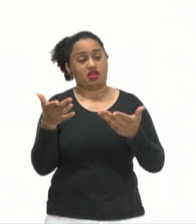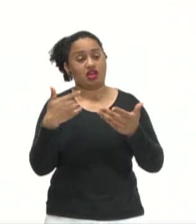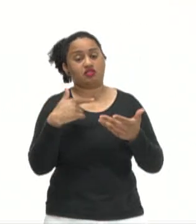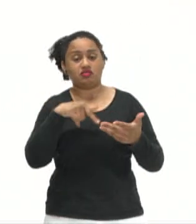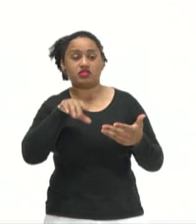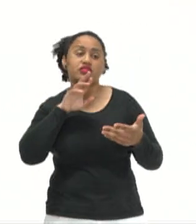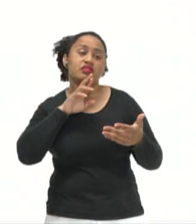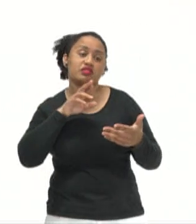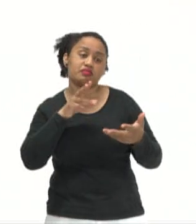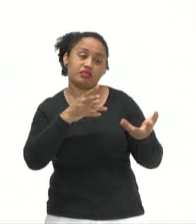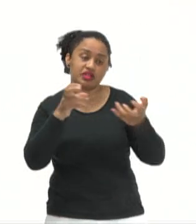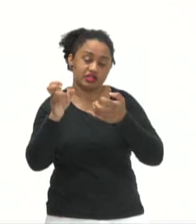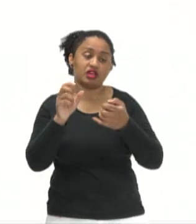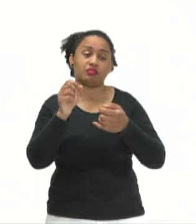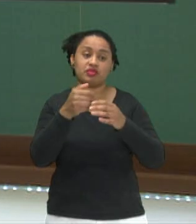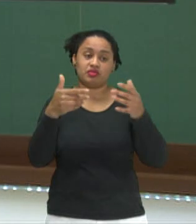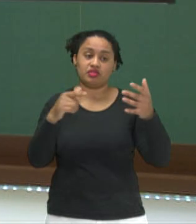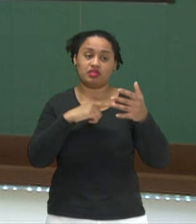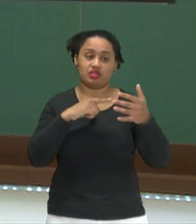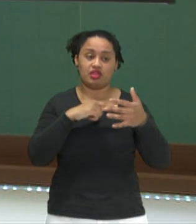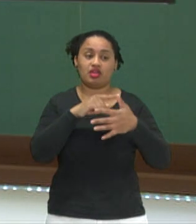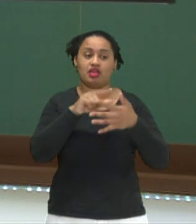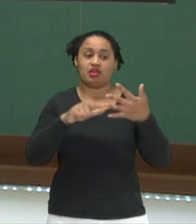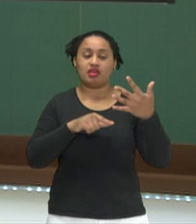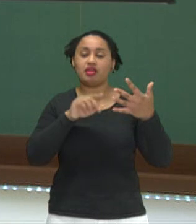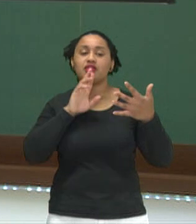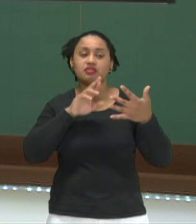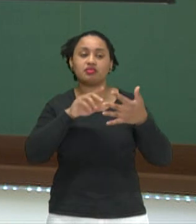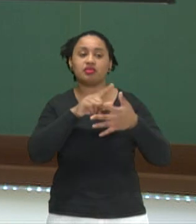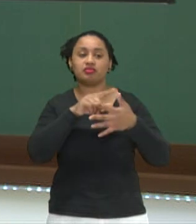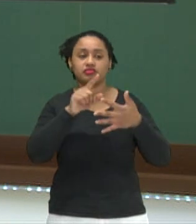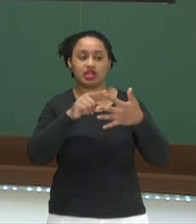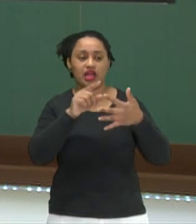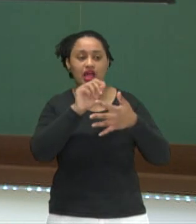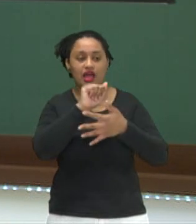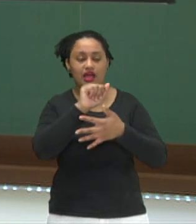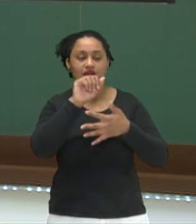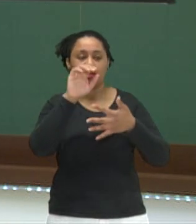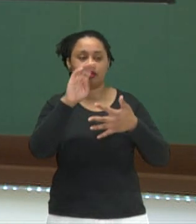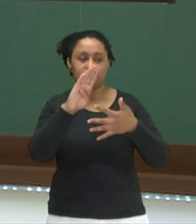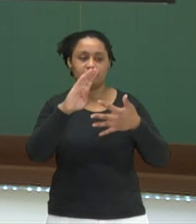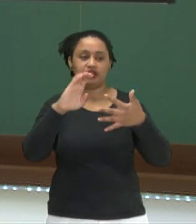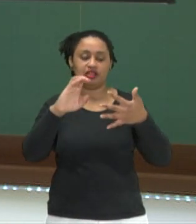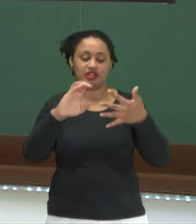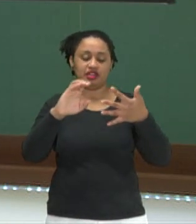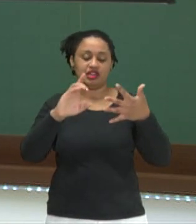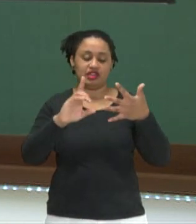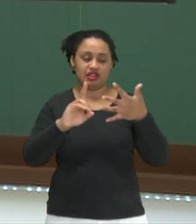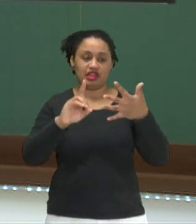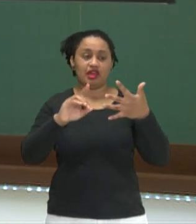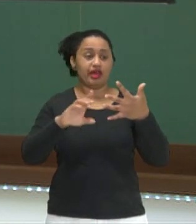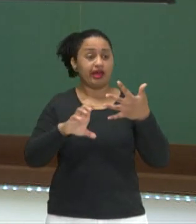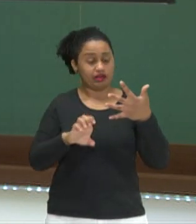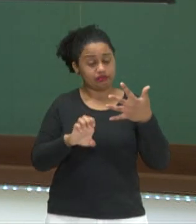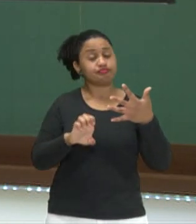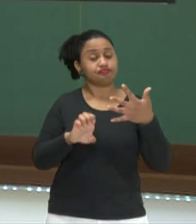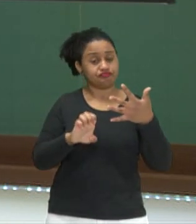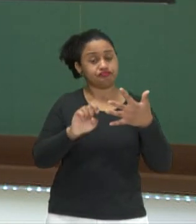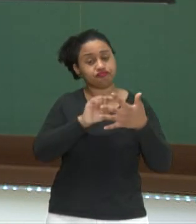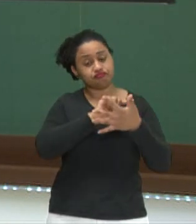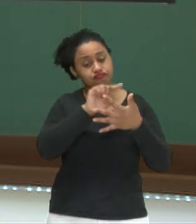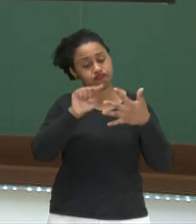que vocês identifiquem os elementos, as bases, as arestas das bases, as faces laterais, as